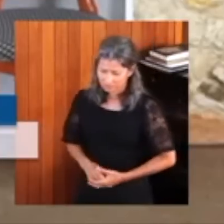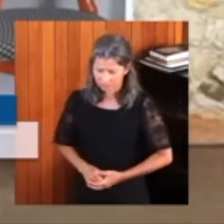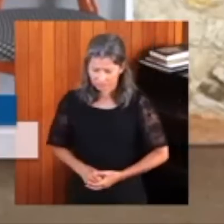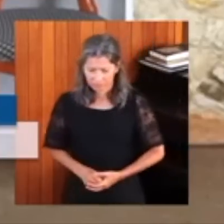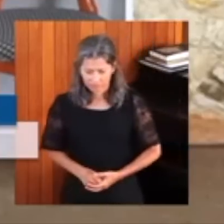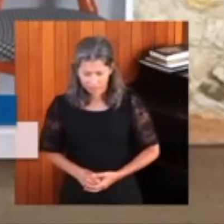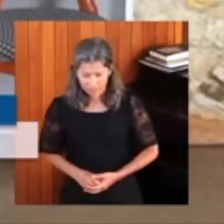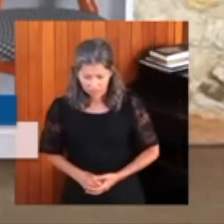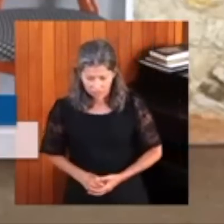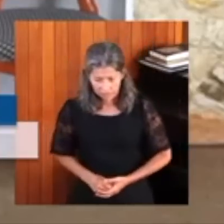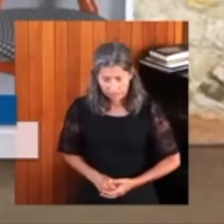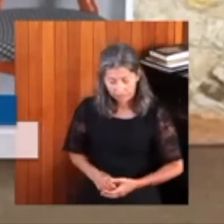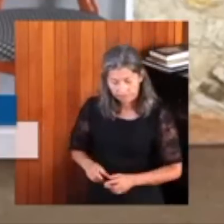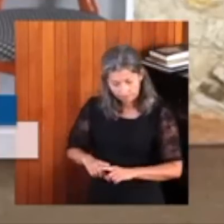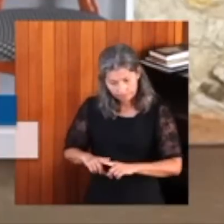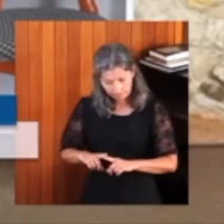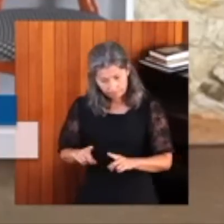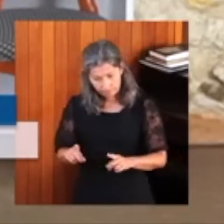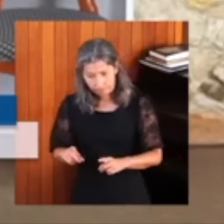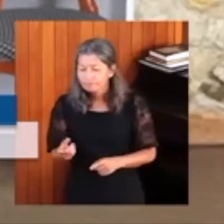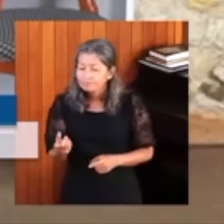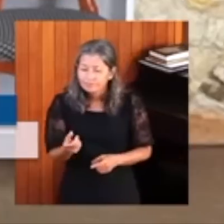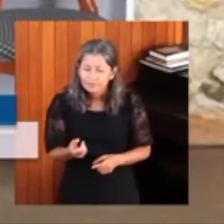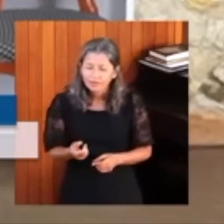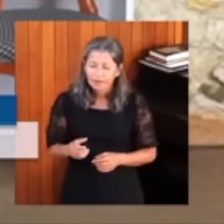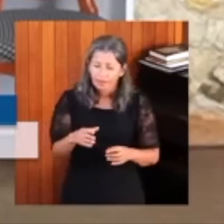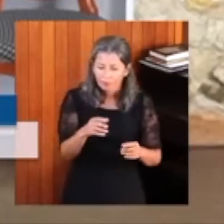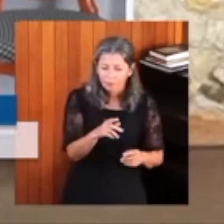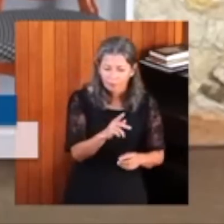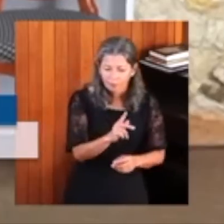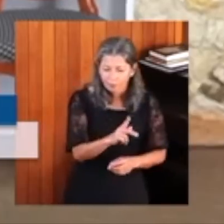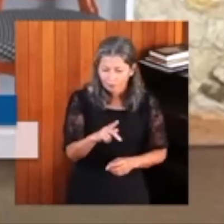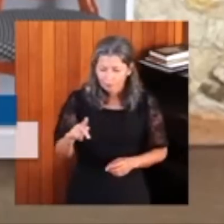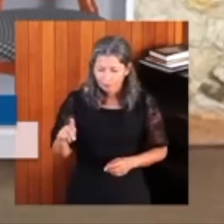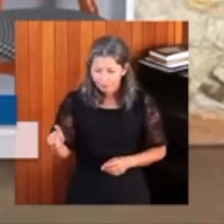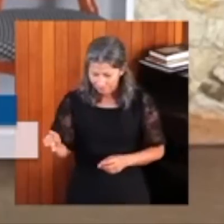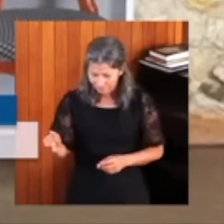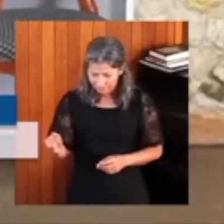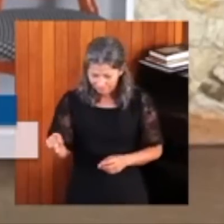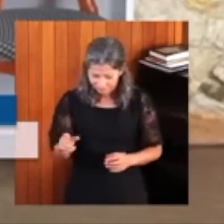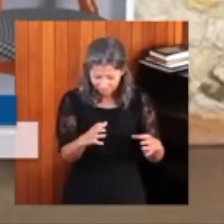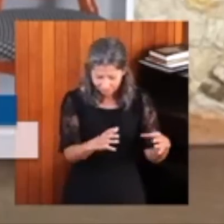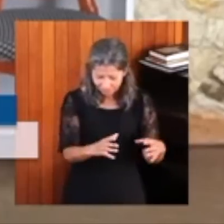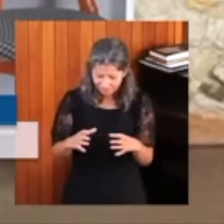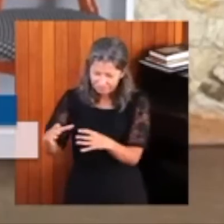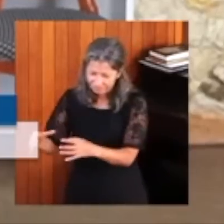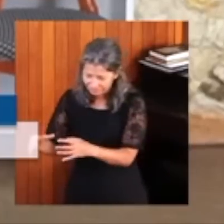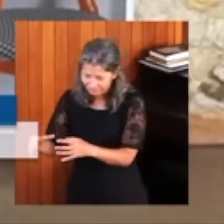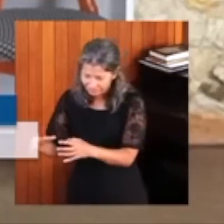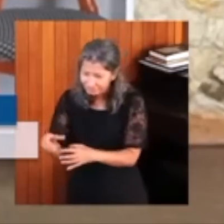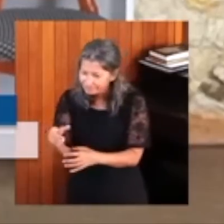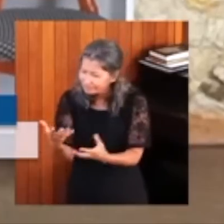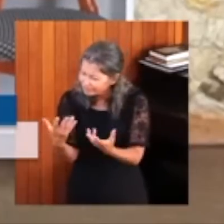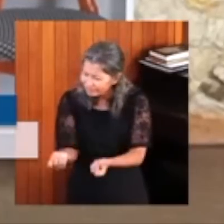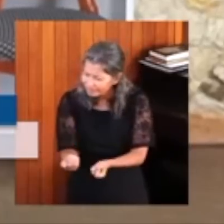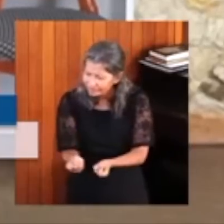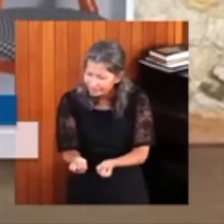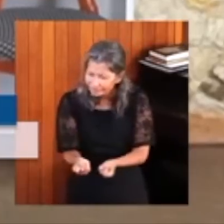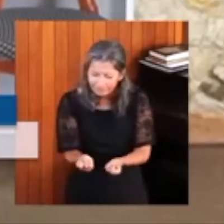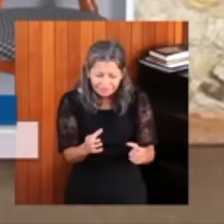alegraremos. Entre que povo você quer estar? A resposta é óbvia, né? Eu quero estar aqui entre aqueles que vão ficar felizes.